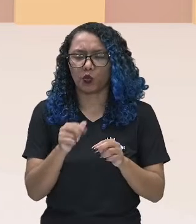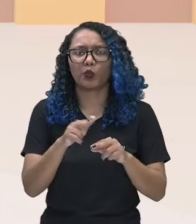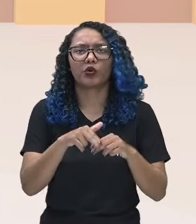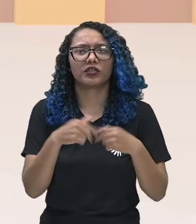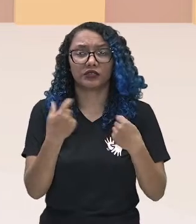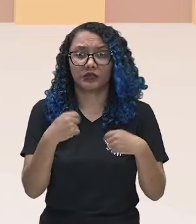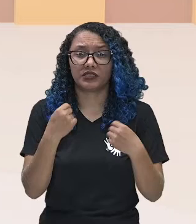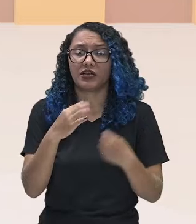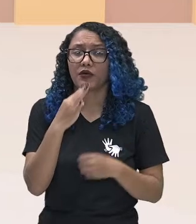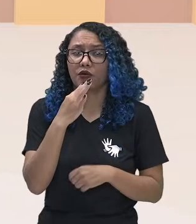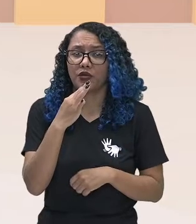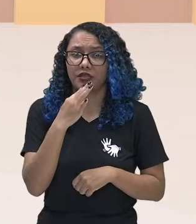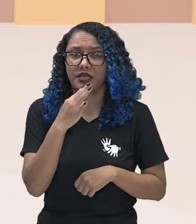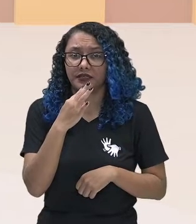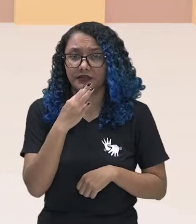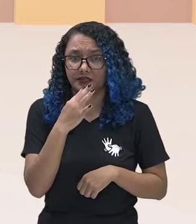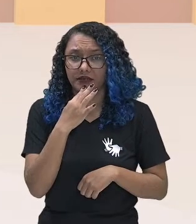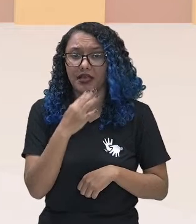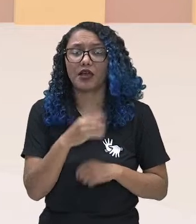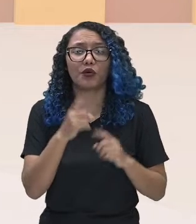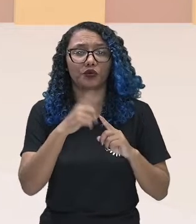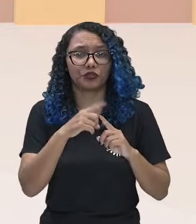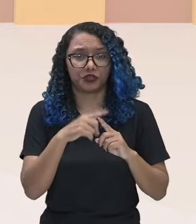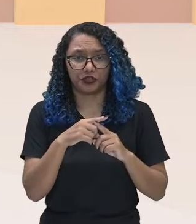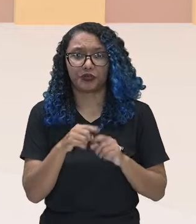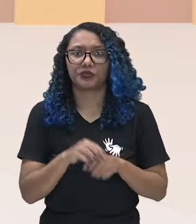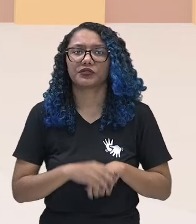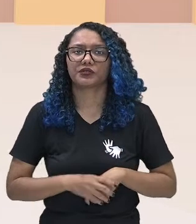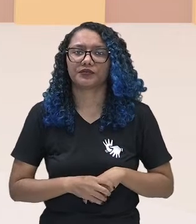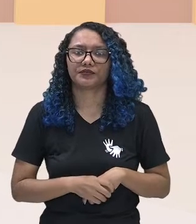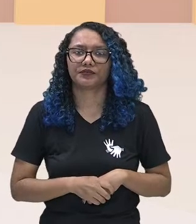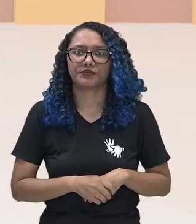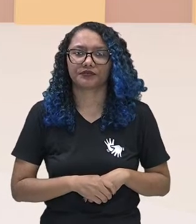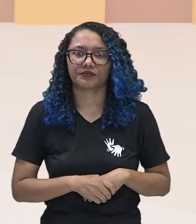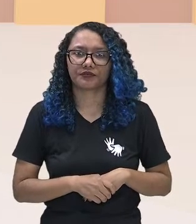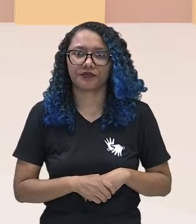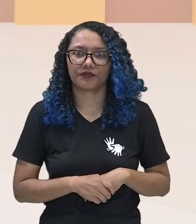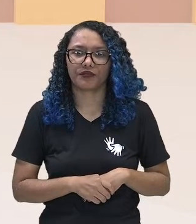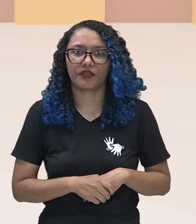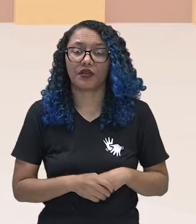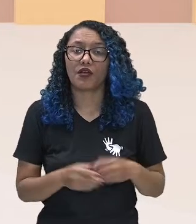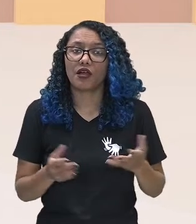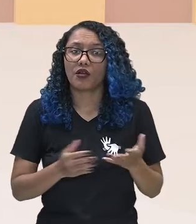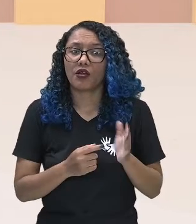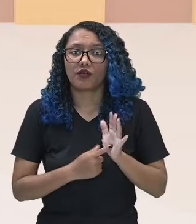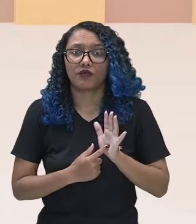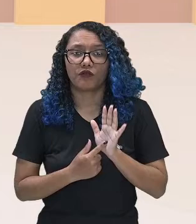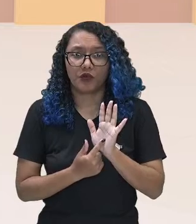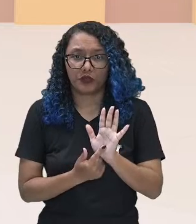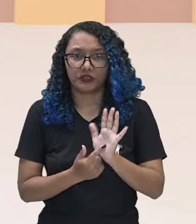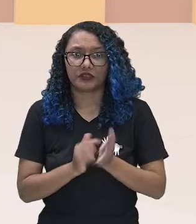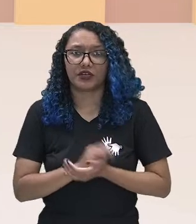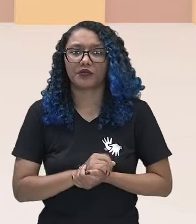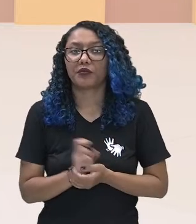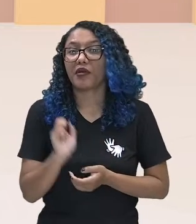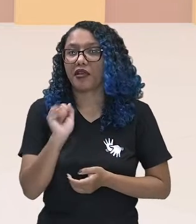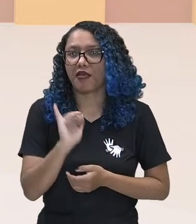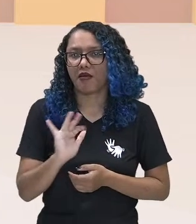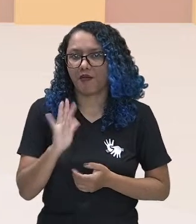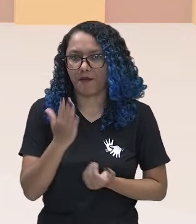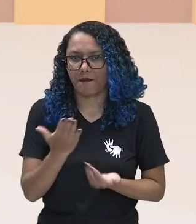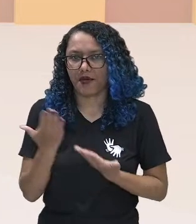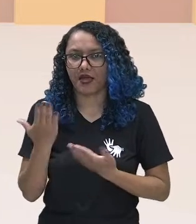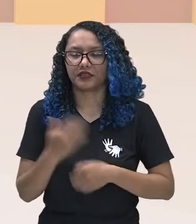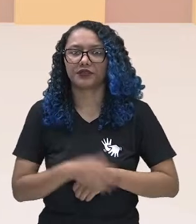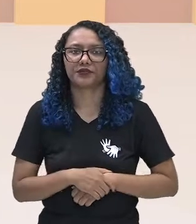categorias geográficas e diferenciar cada uma delas. Nós vamos iniciar observando aqui uma imagem. Nós